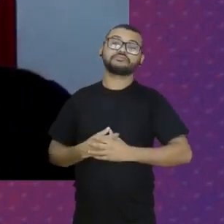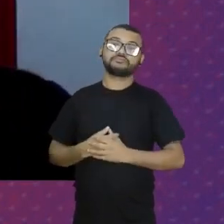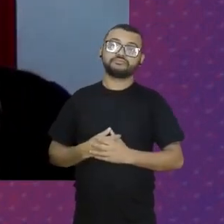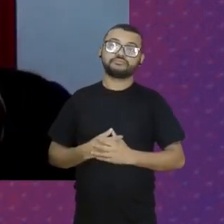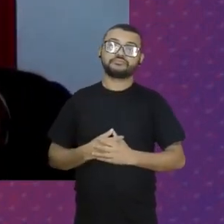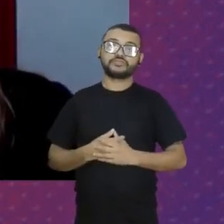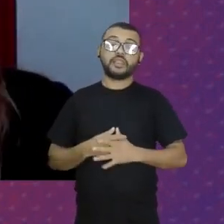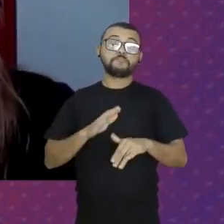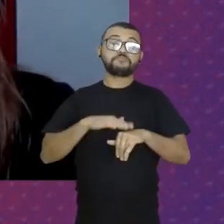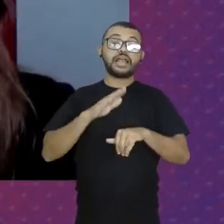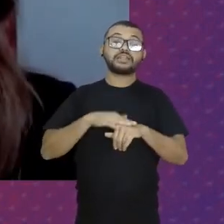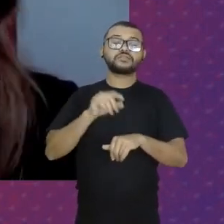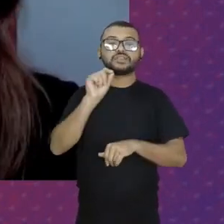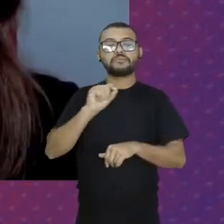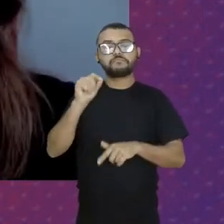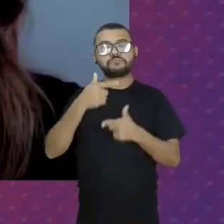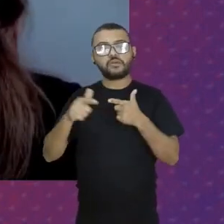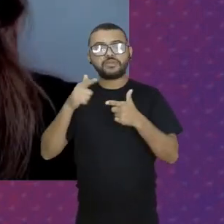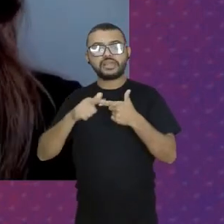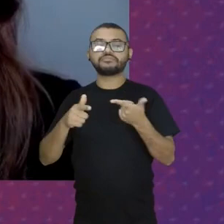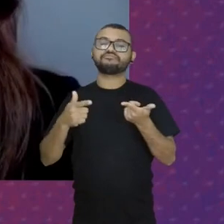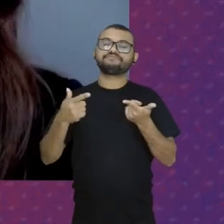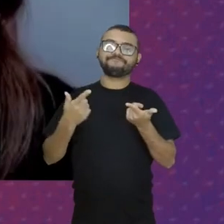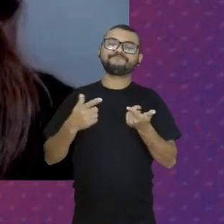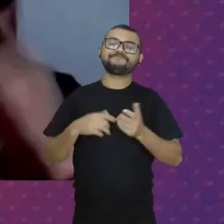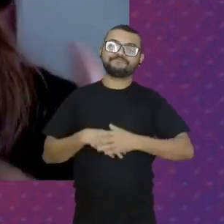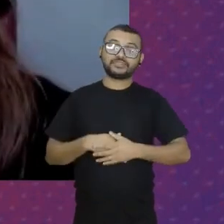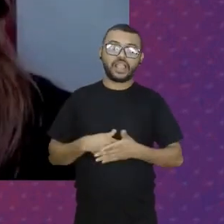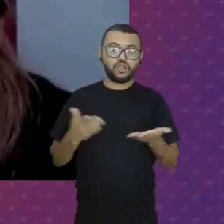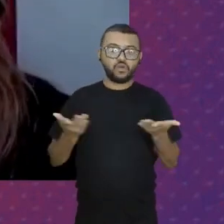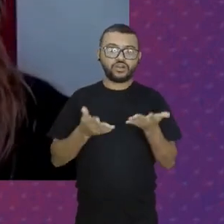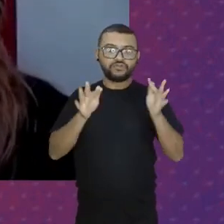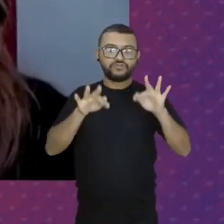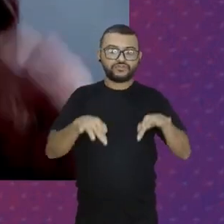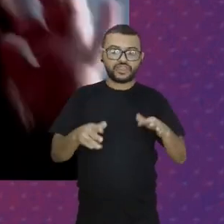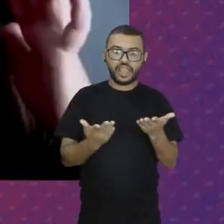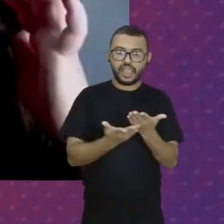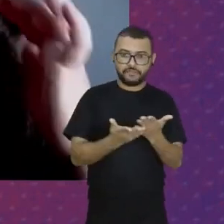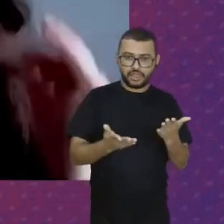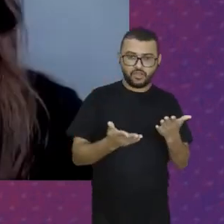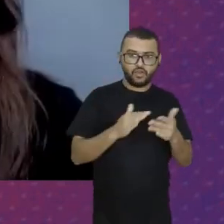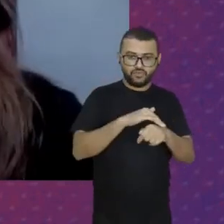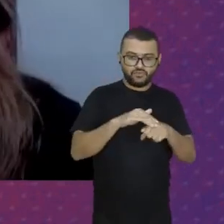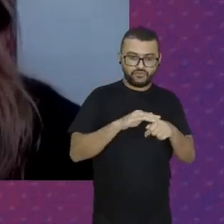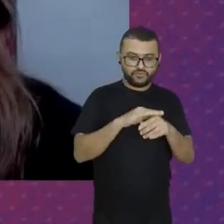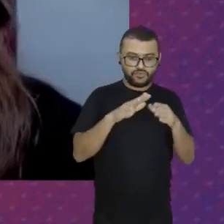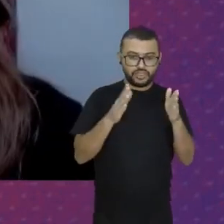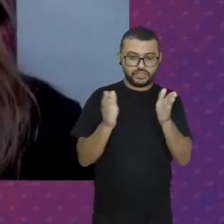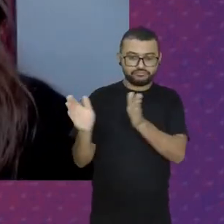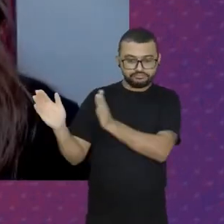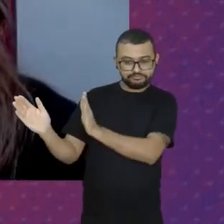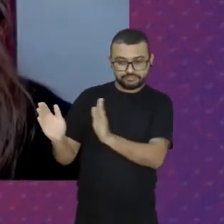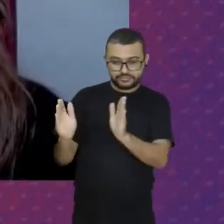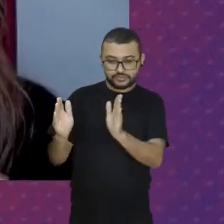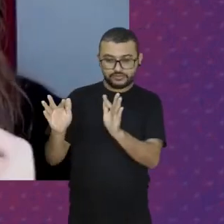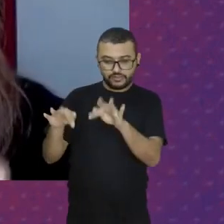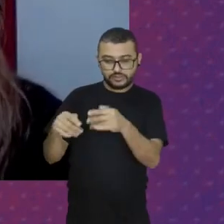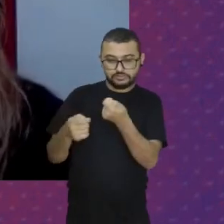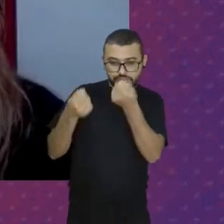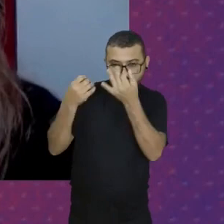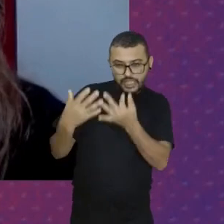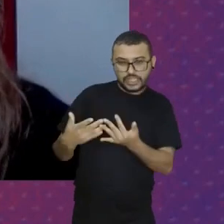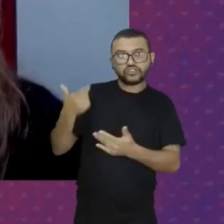momentos principalmente de crise. Então, para concluir essa primeira parte da aula, eu